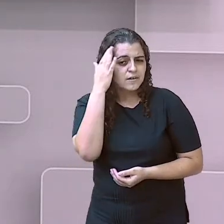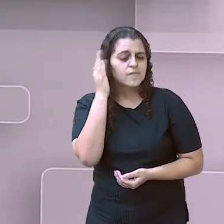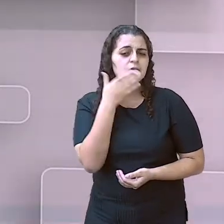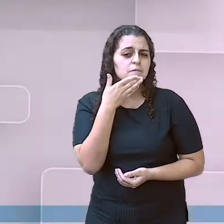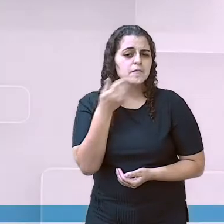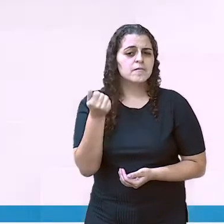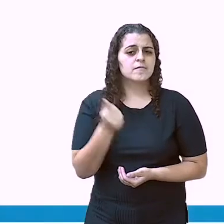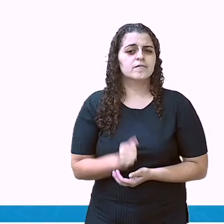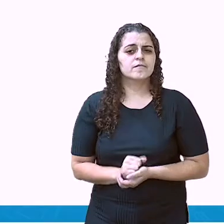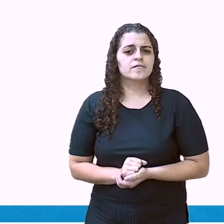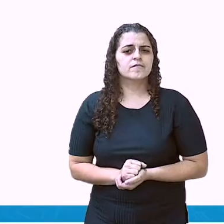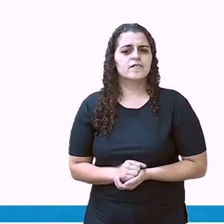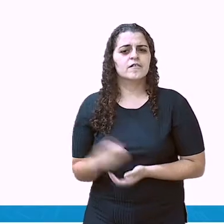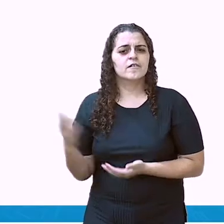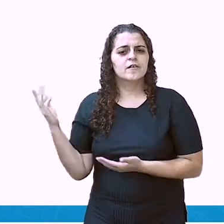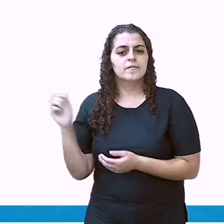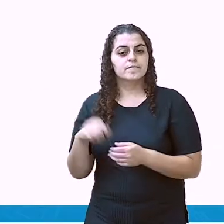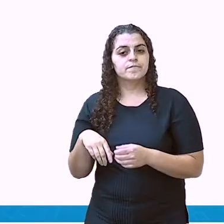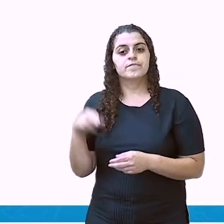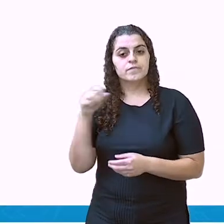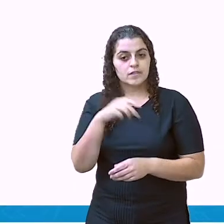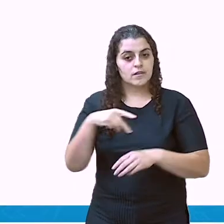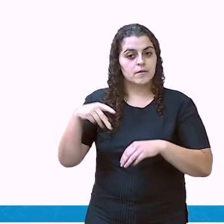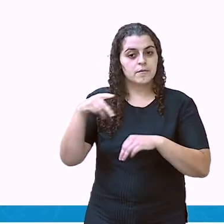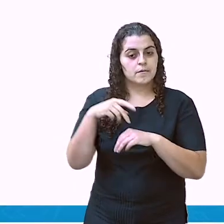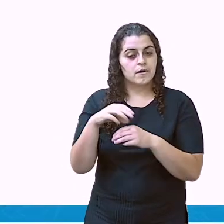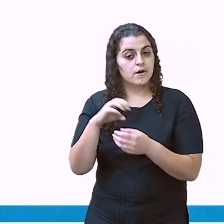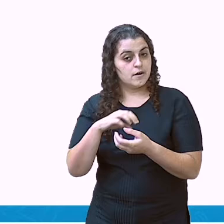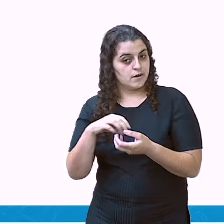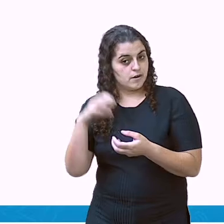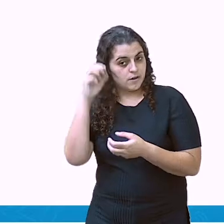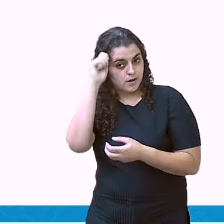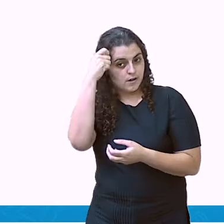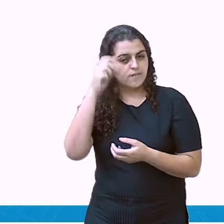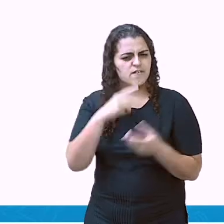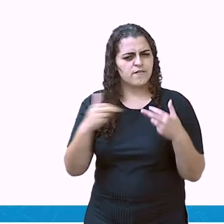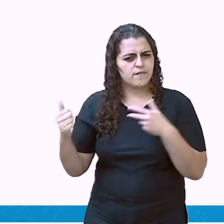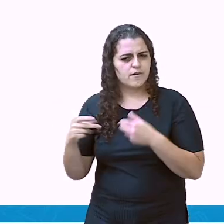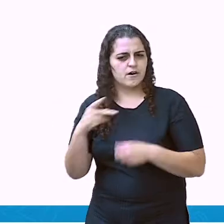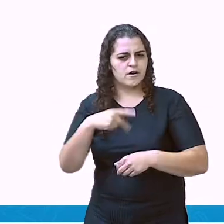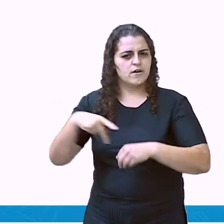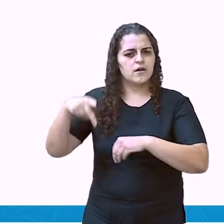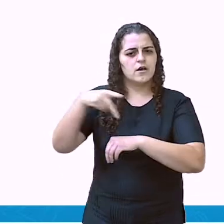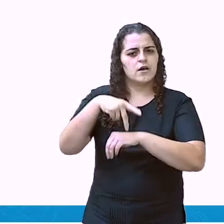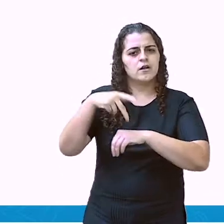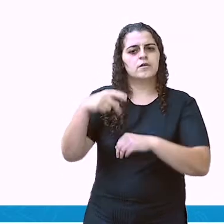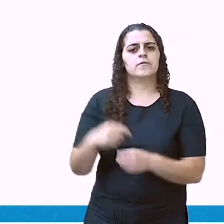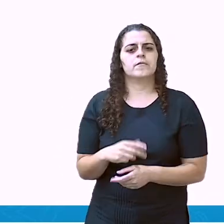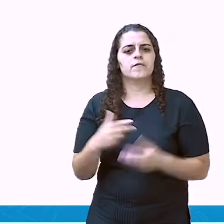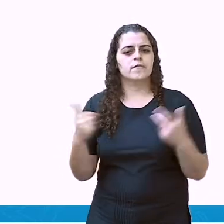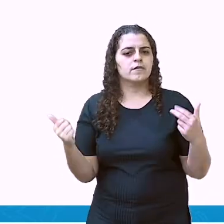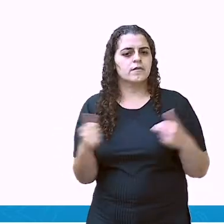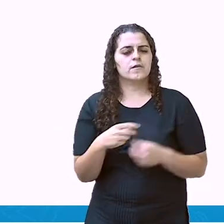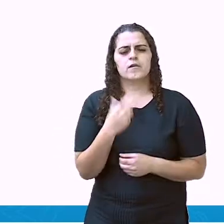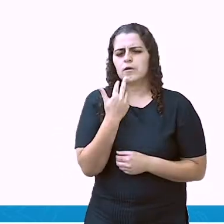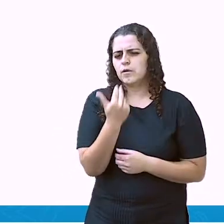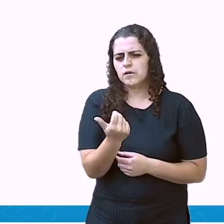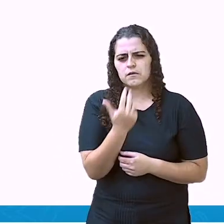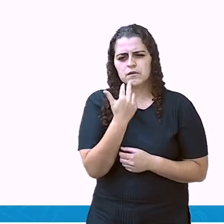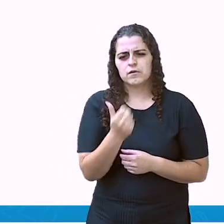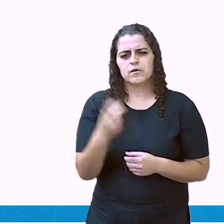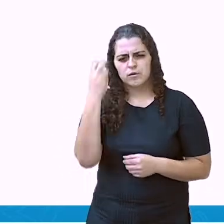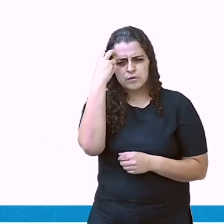isso melhor. Olha só, a África é um continente formado por diversos países com